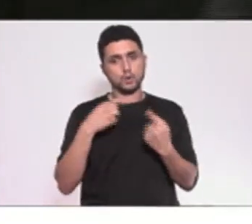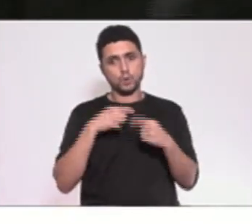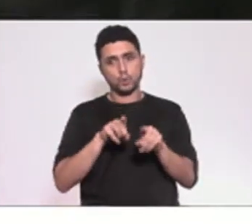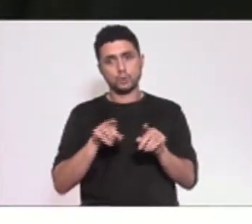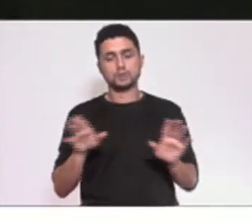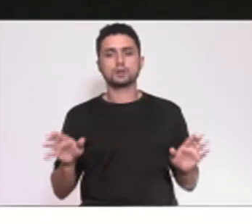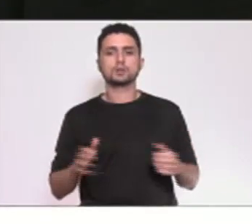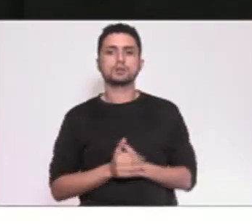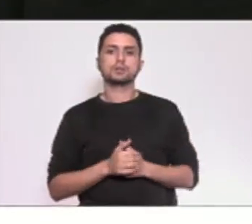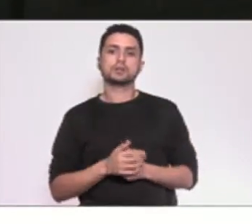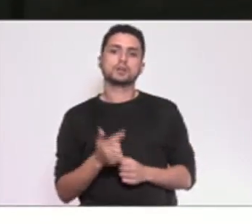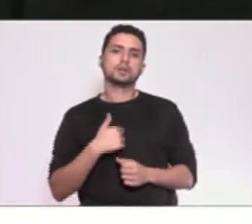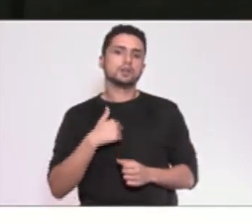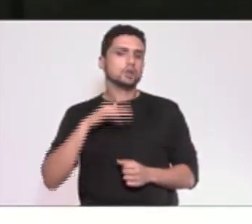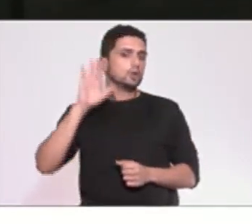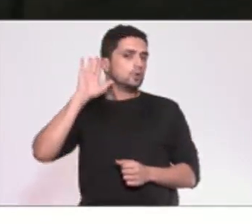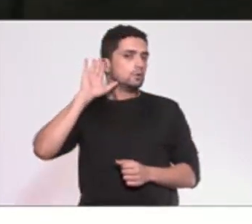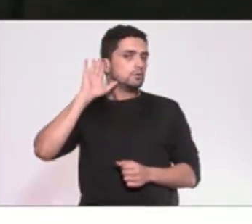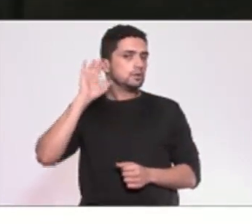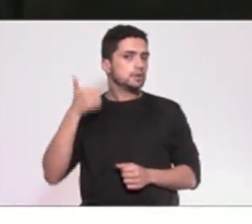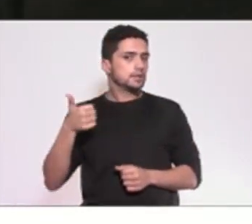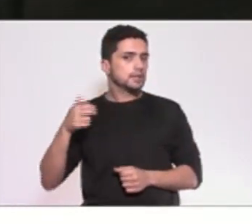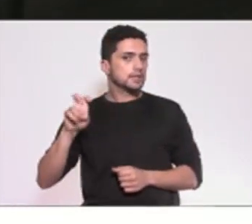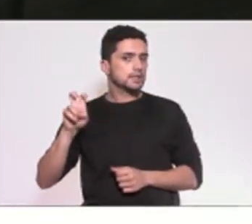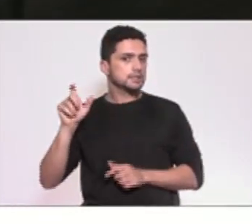eu escutei